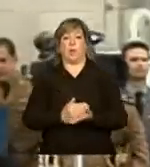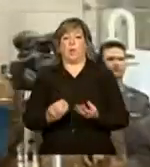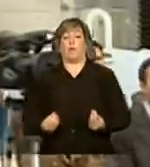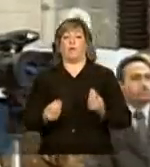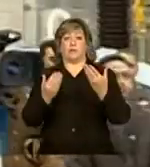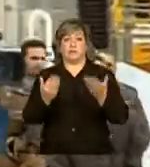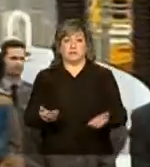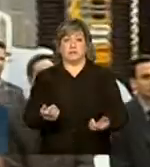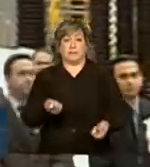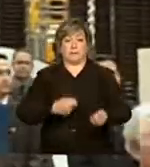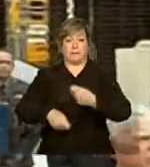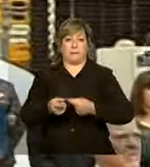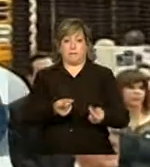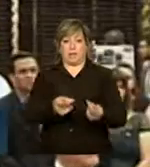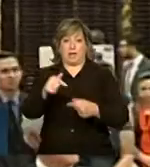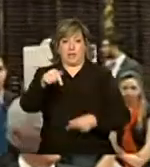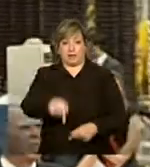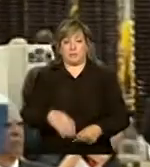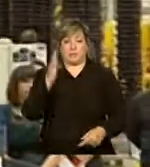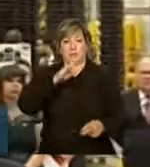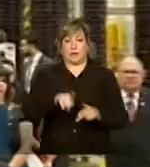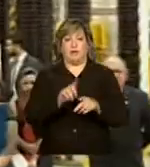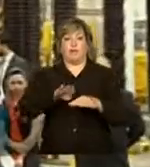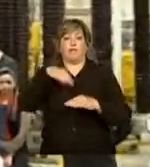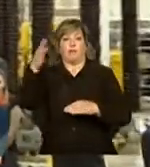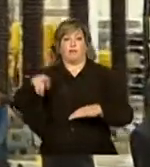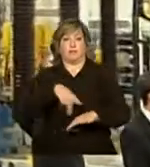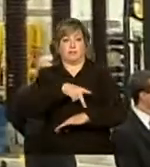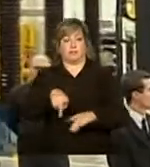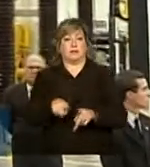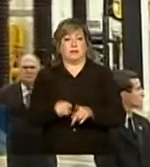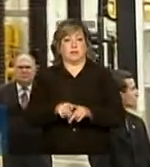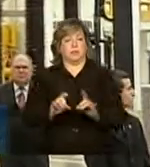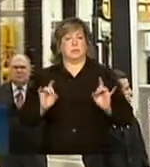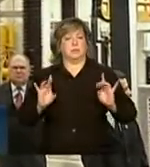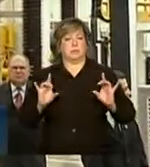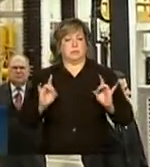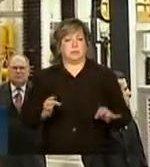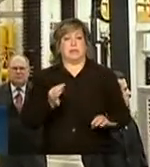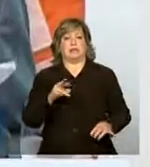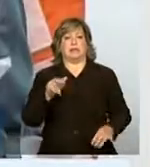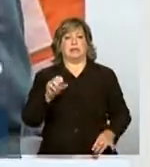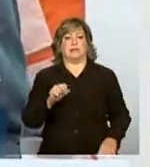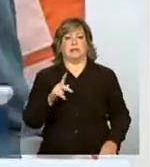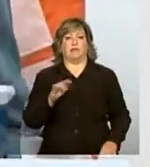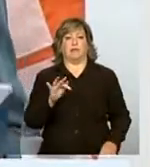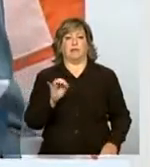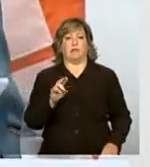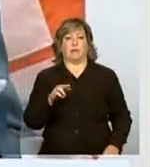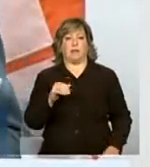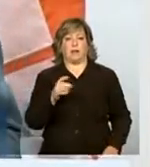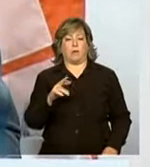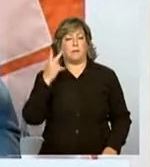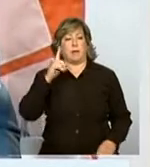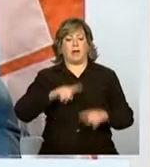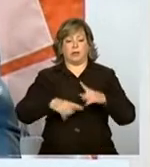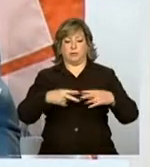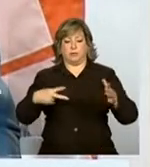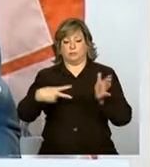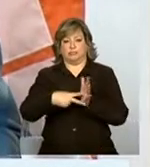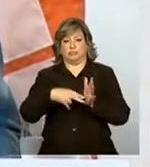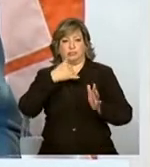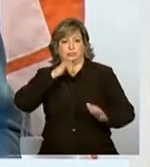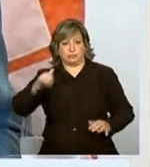nacional e internacional um robusto portfólio de transformadores para instrumentos. Neste terreno e